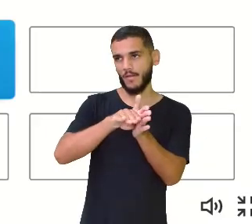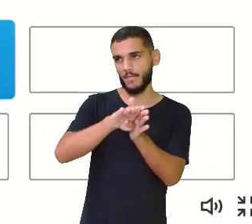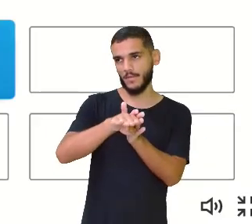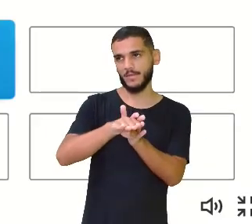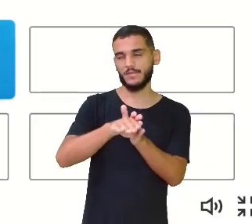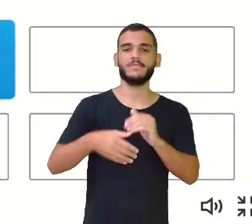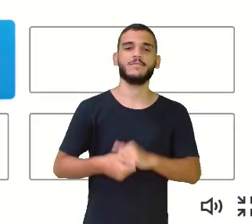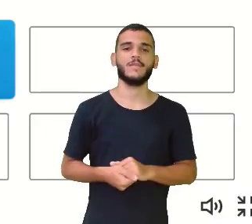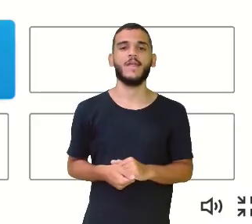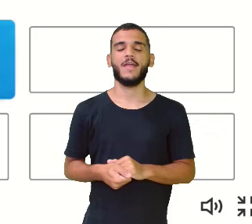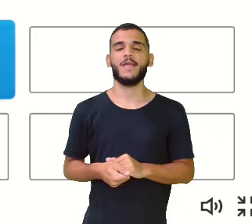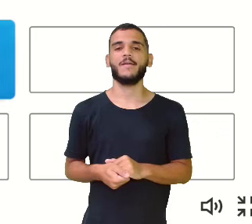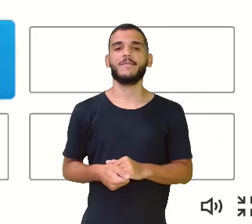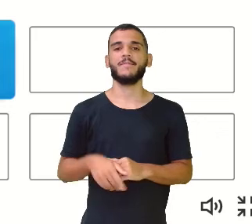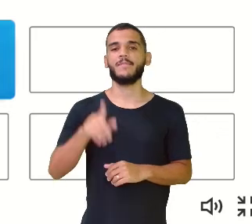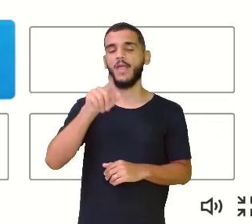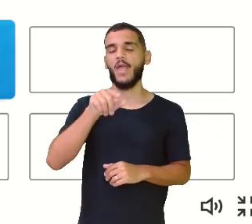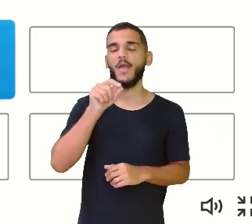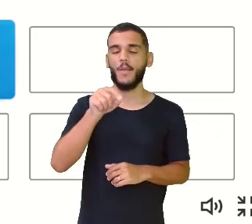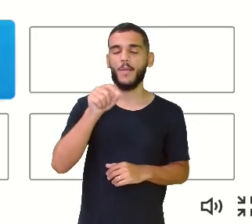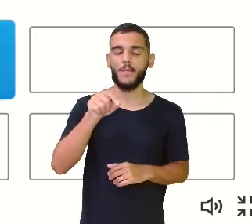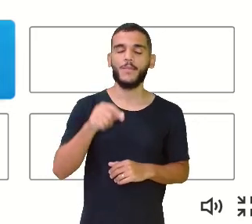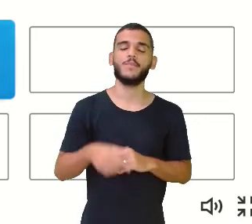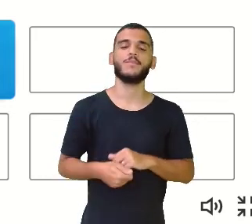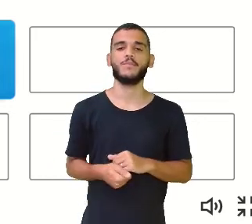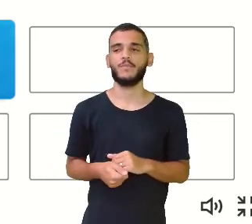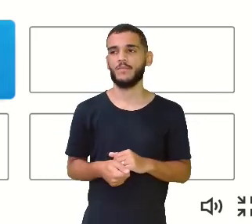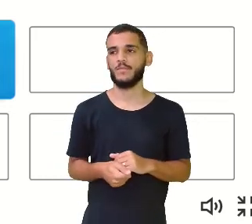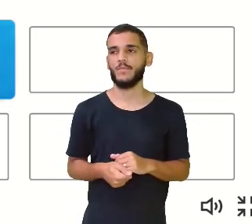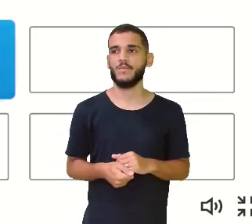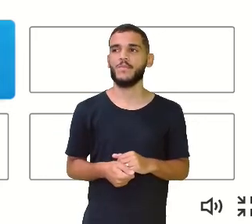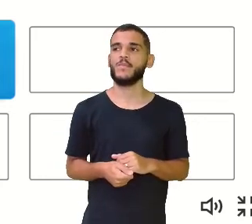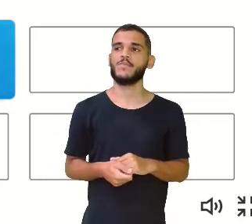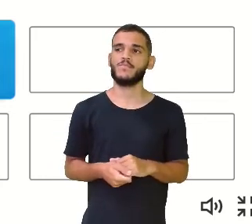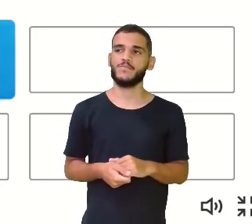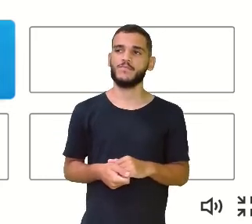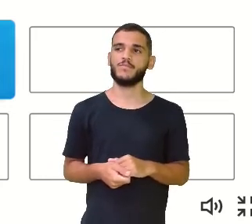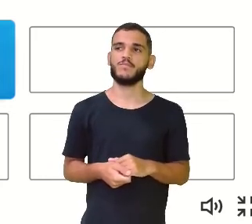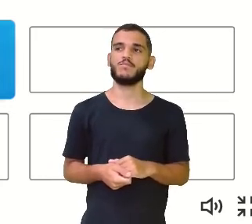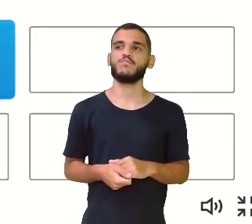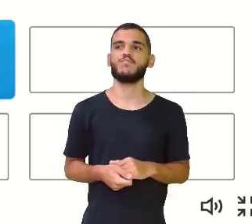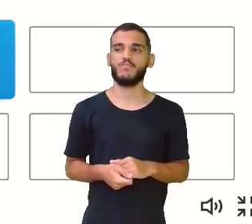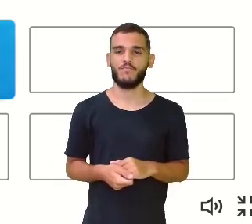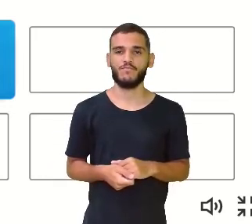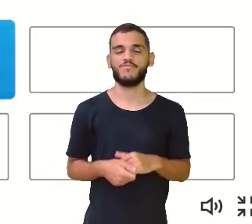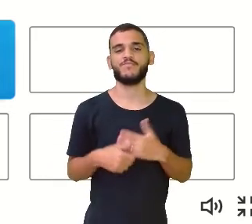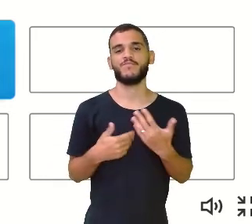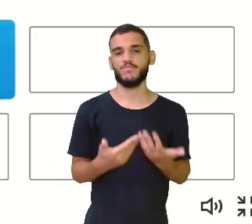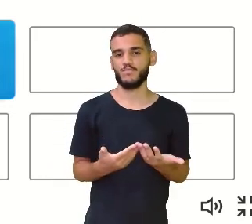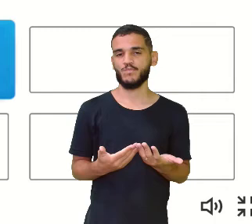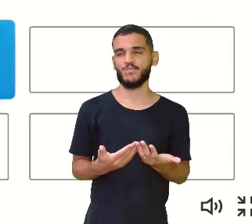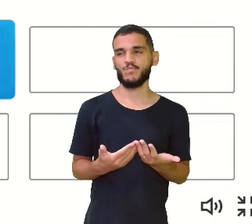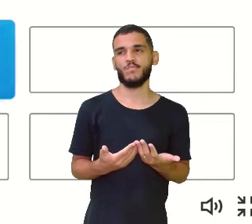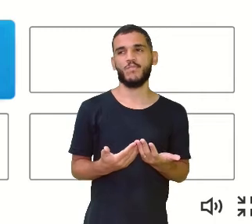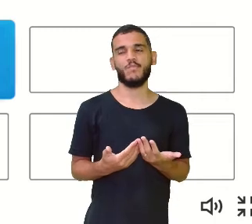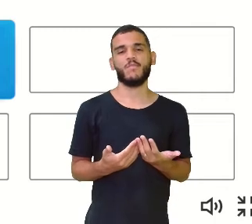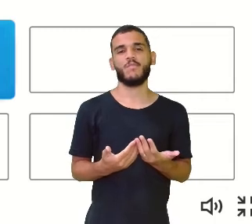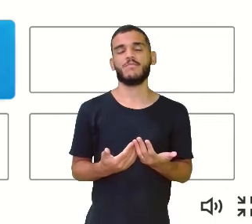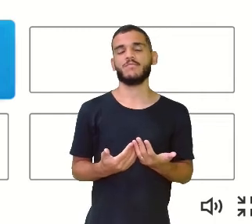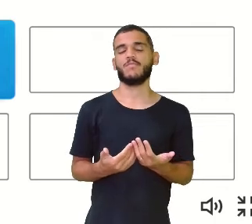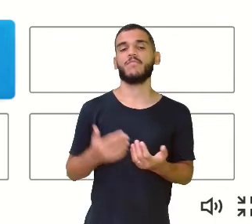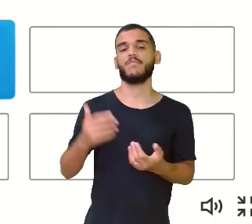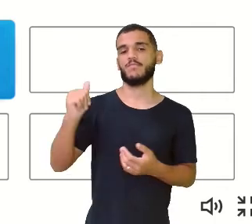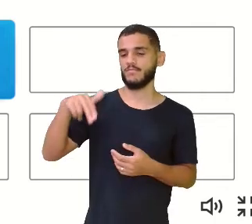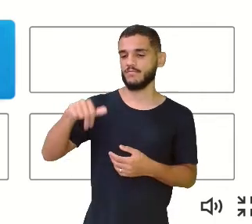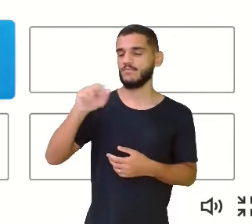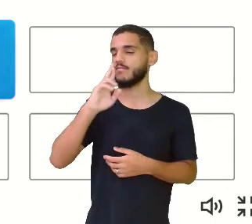bióticos ou abióticos? B ou A? E a Yasmin disse que era A. Abiótico. Abiótico? A Ana já disse